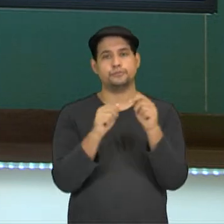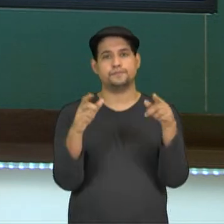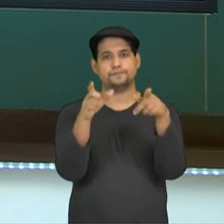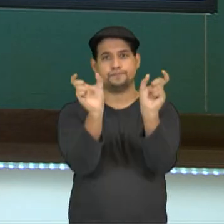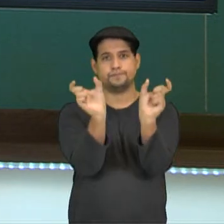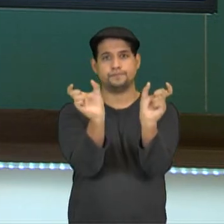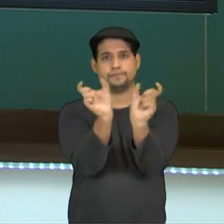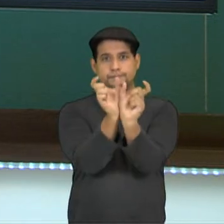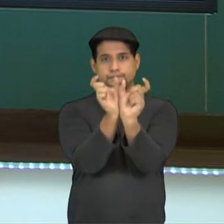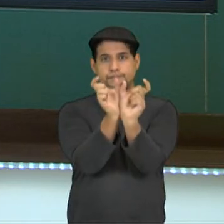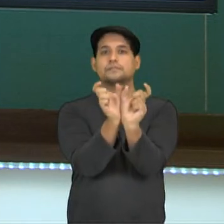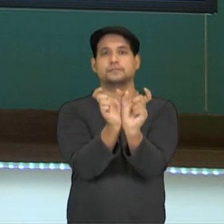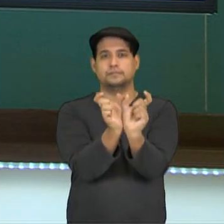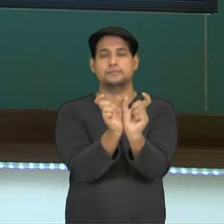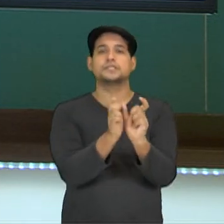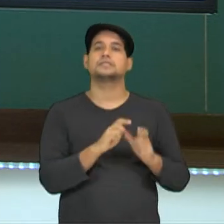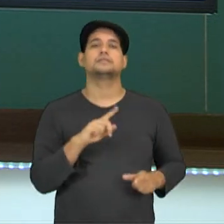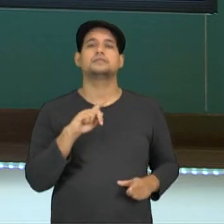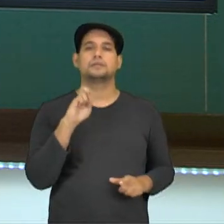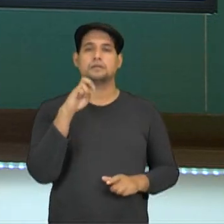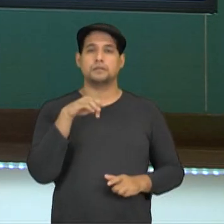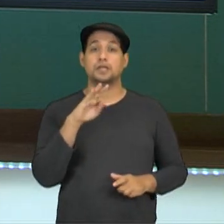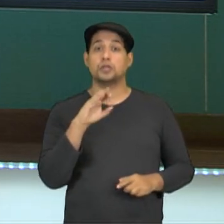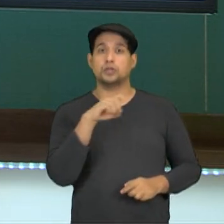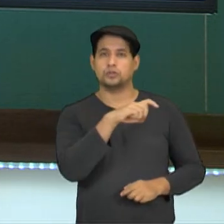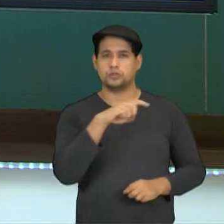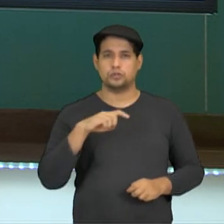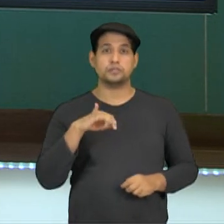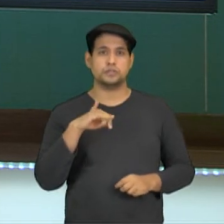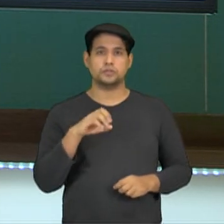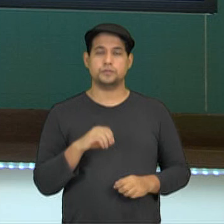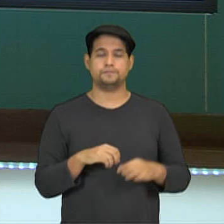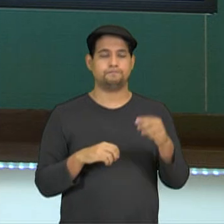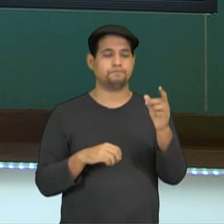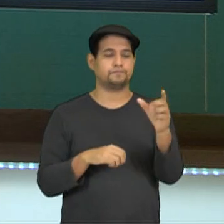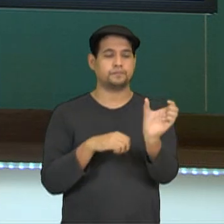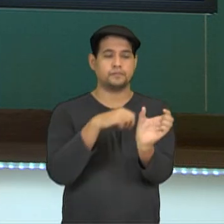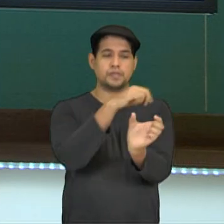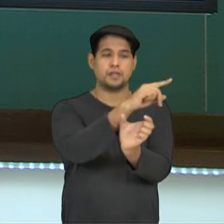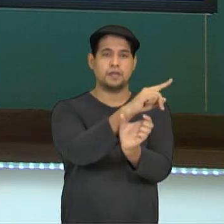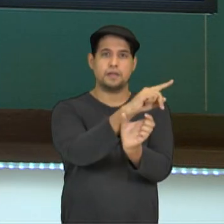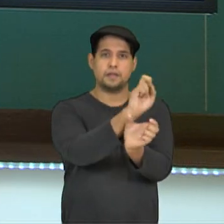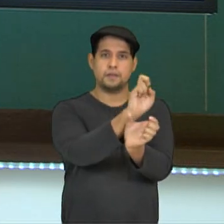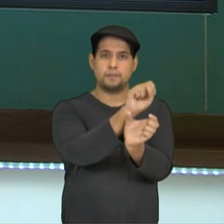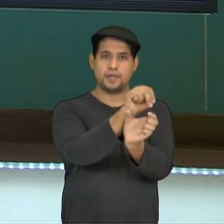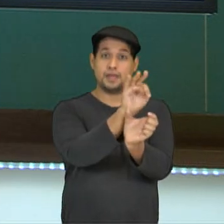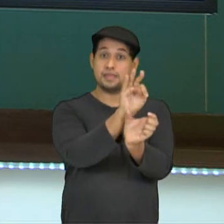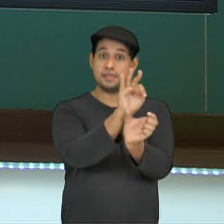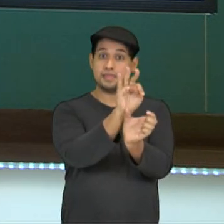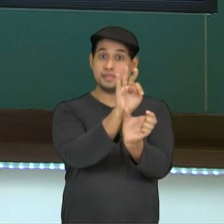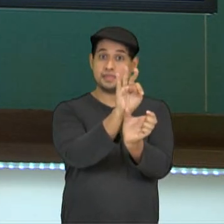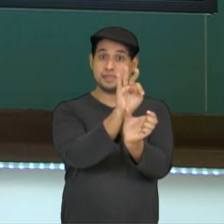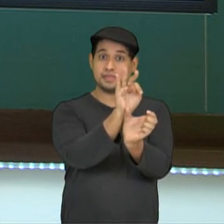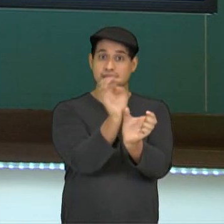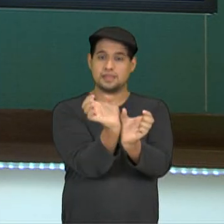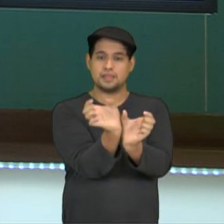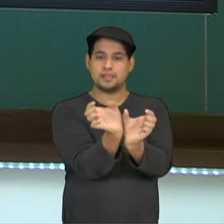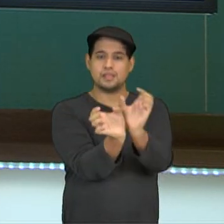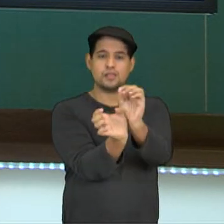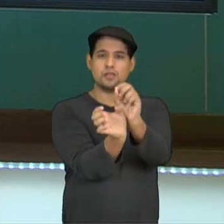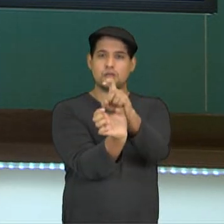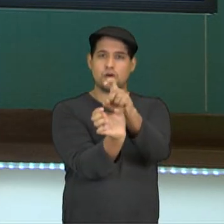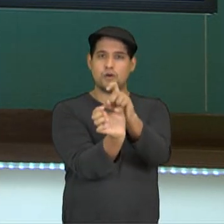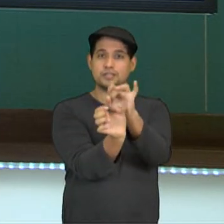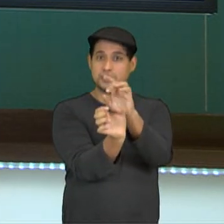que virou pentóxido. Então lembrando aqui, olha, isso é questão de você analisar com calma mesmo, né?